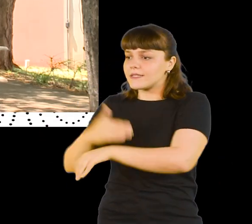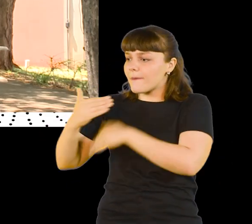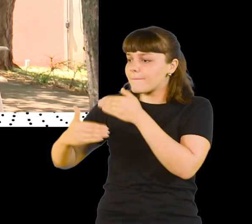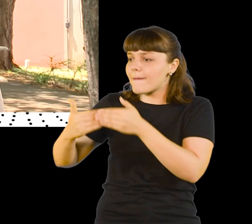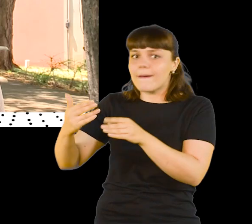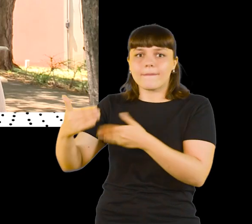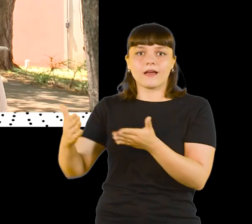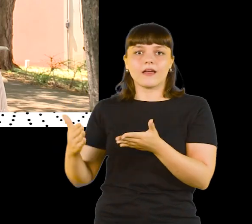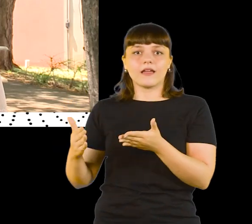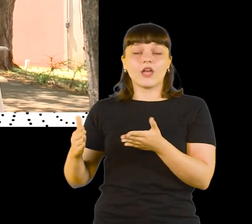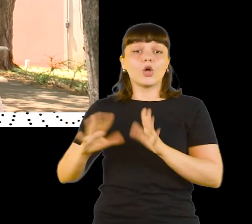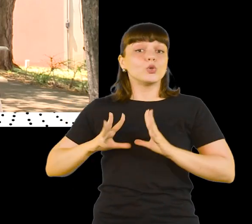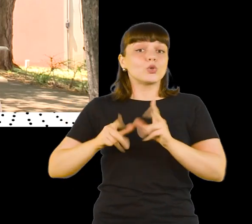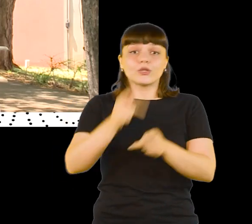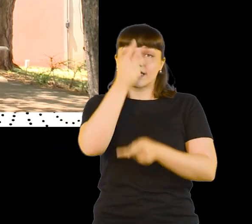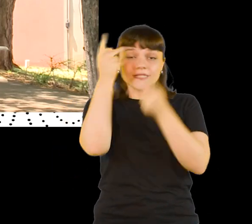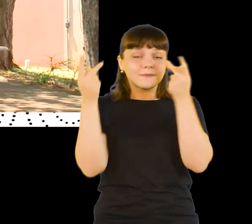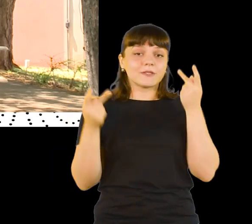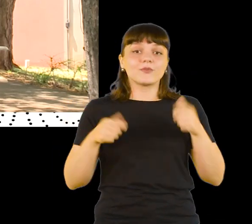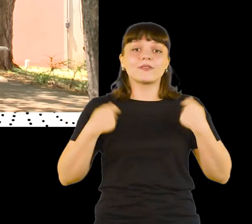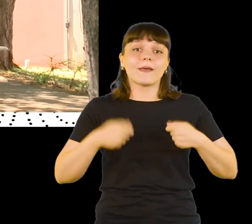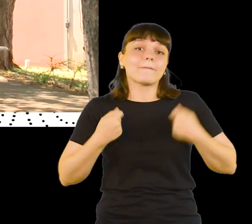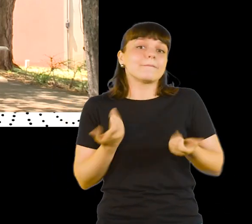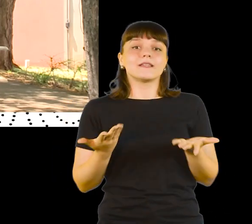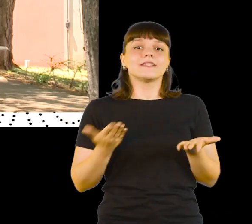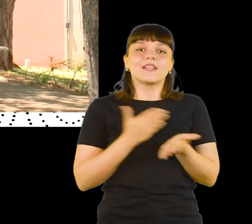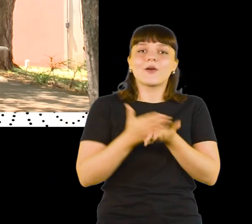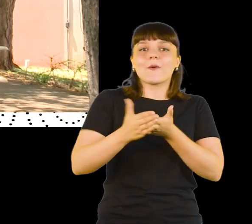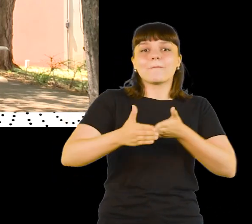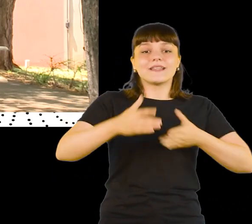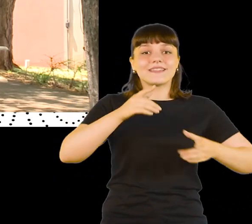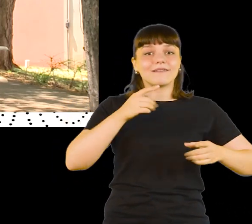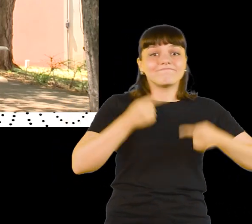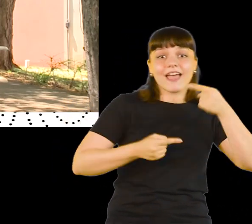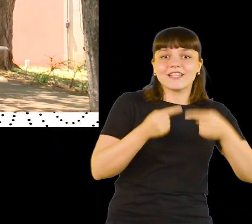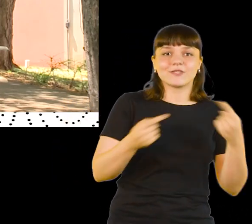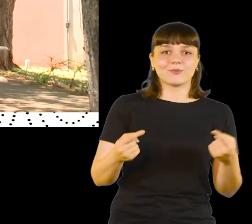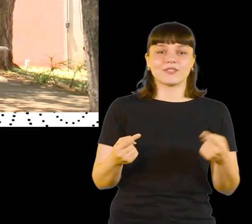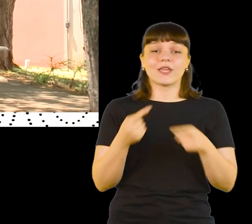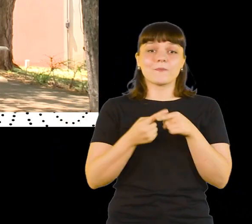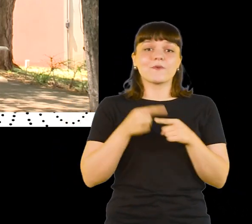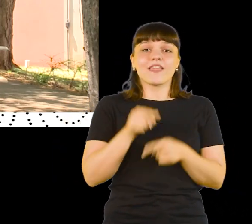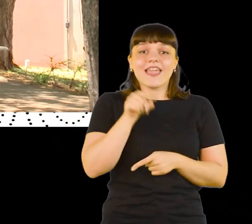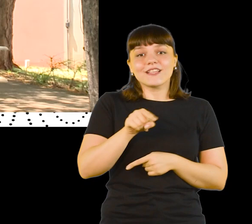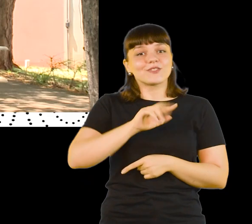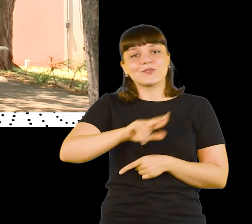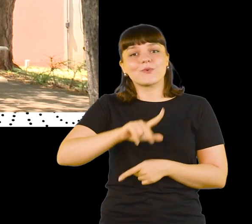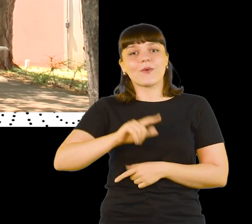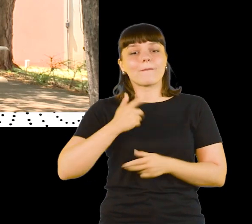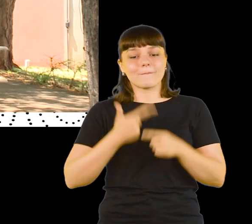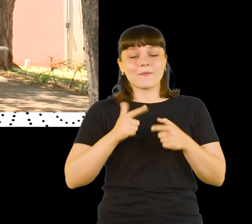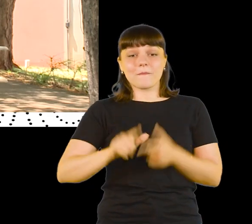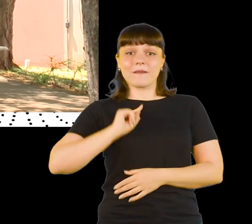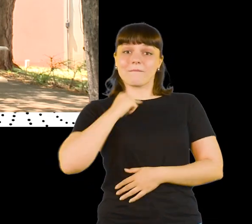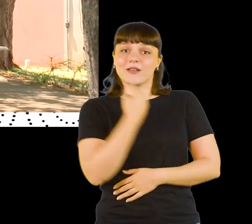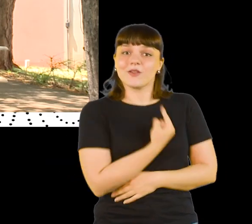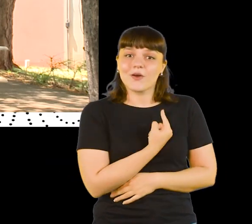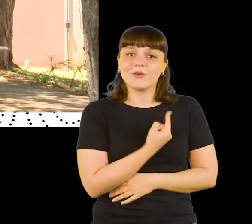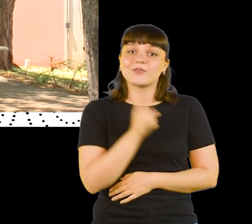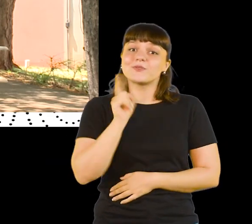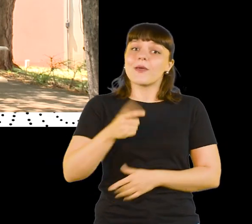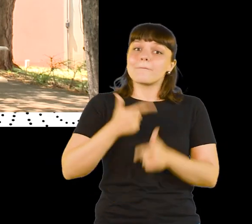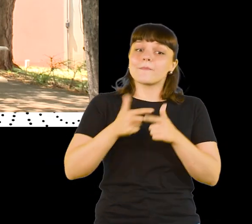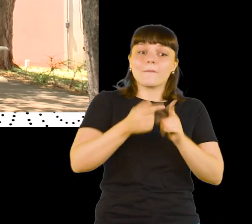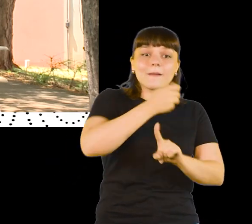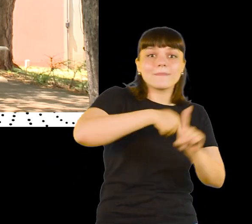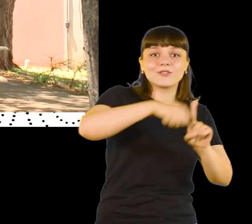na universidade. Eu acho que tem que partir de todo mundo, porque isso não é um problema nosso, na verdade. Isso é um problema que a gente está combatendo, mas é um problema da sociedade, um problema que